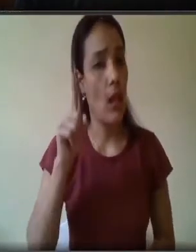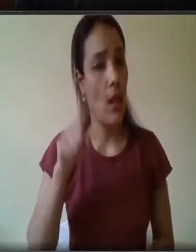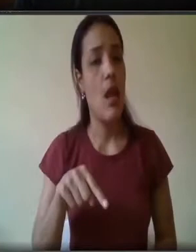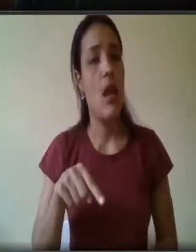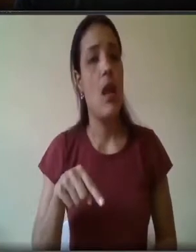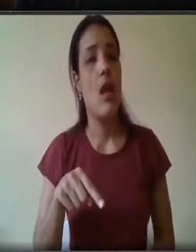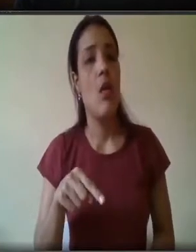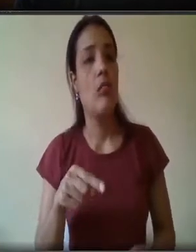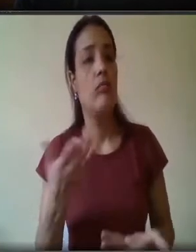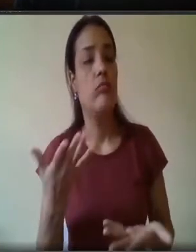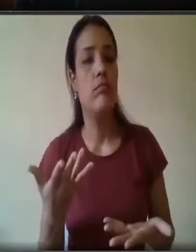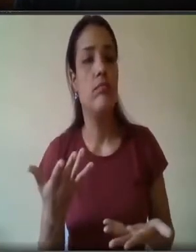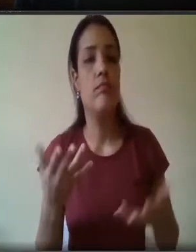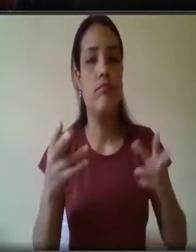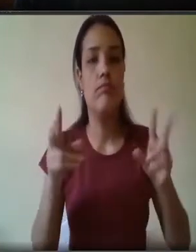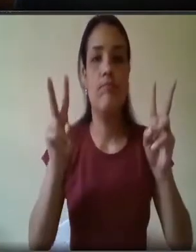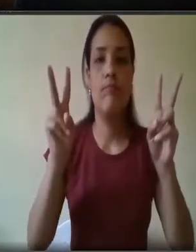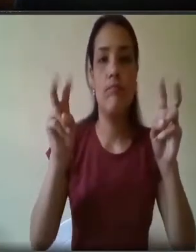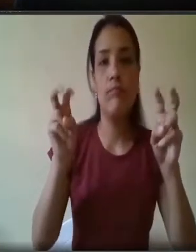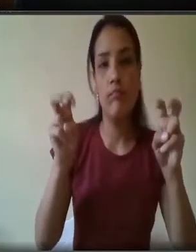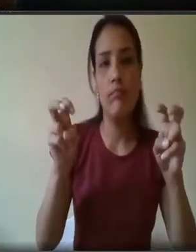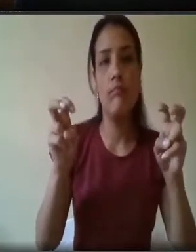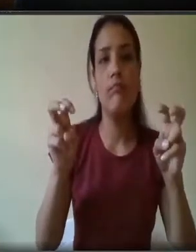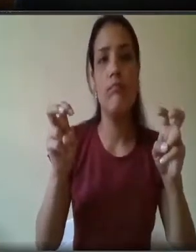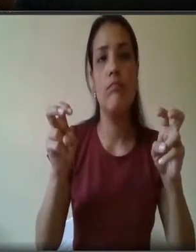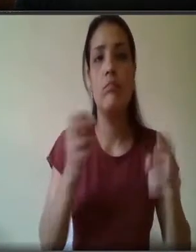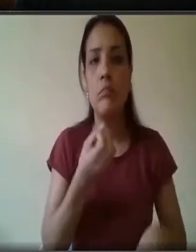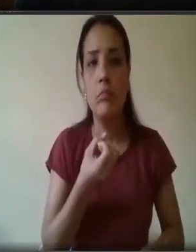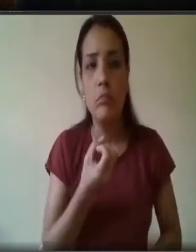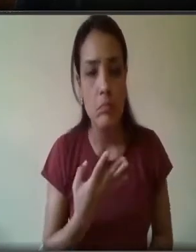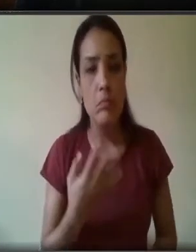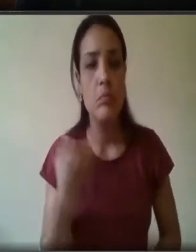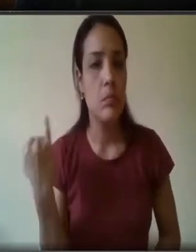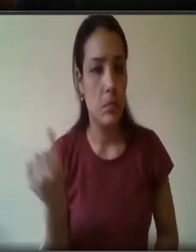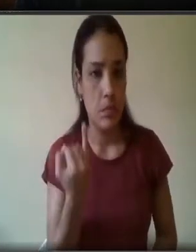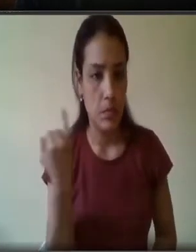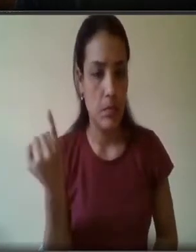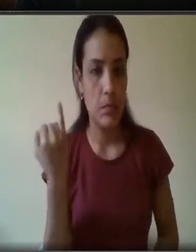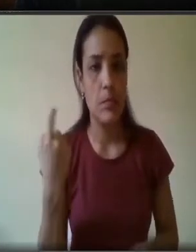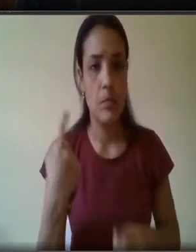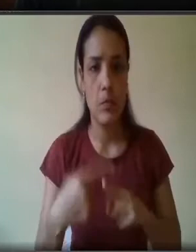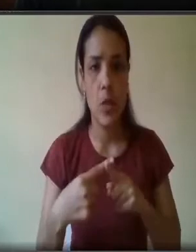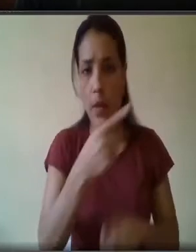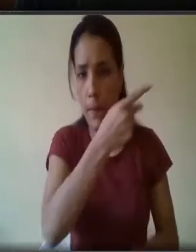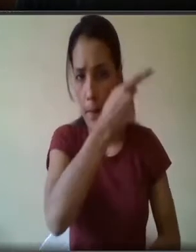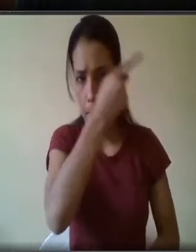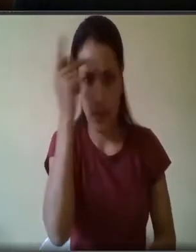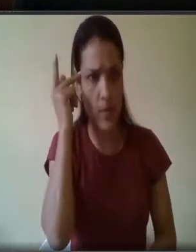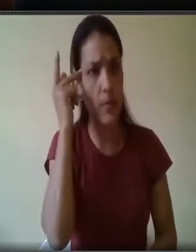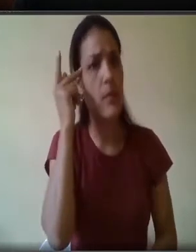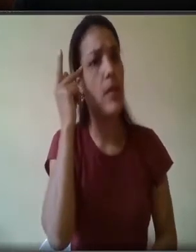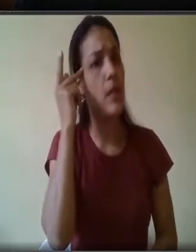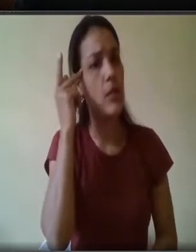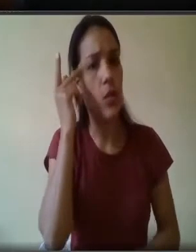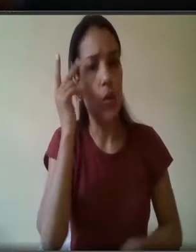que as pessoas que confeccionam a prova do Enem têm um interesse por ele. Tá?